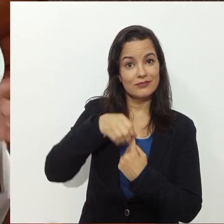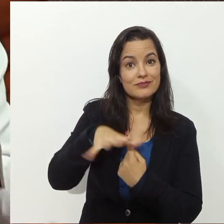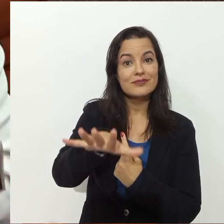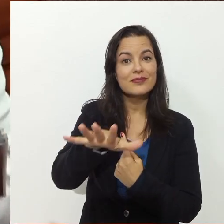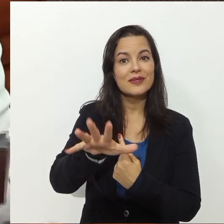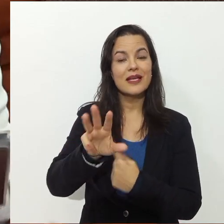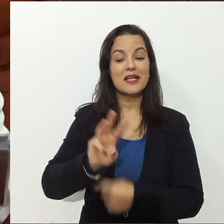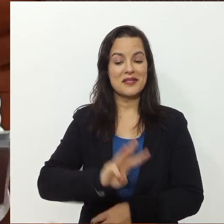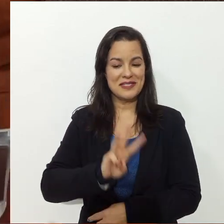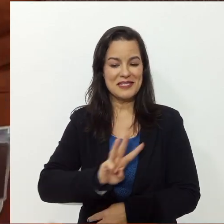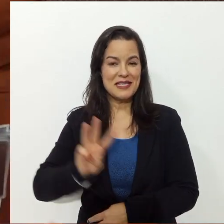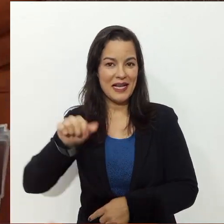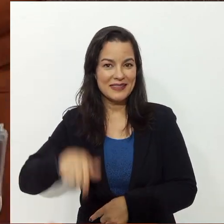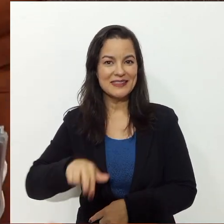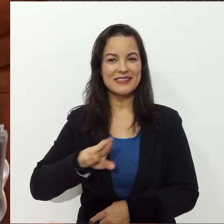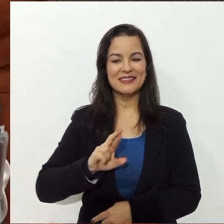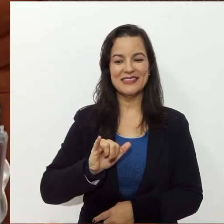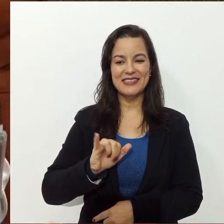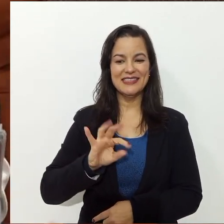que é